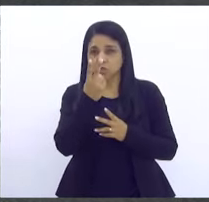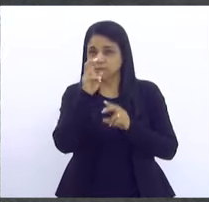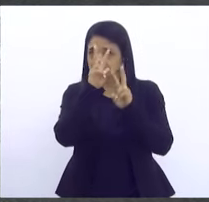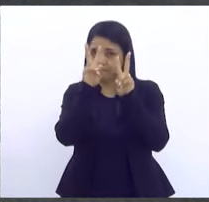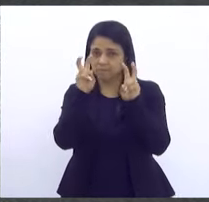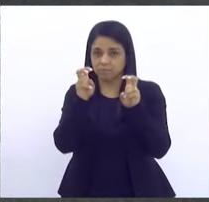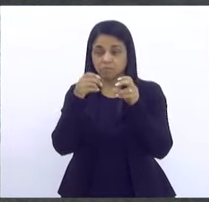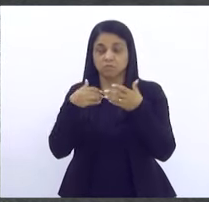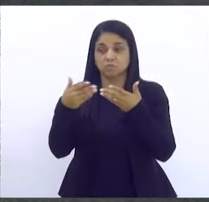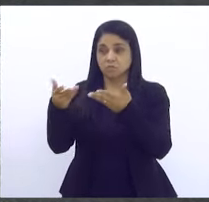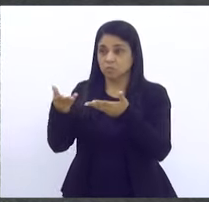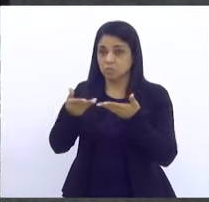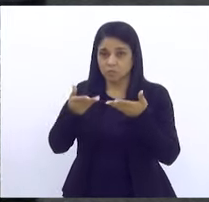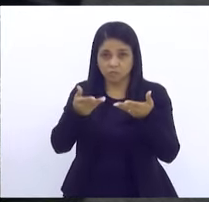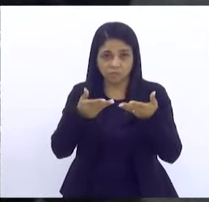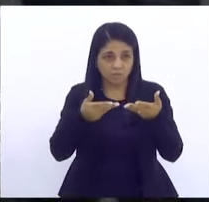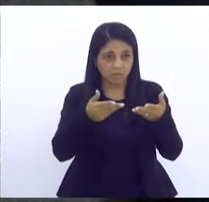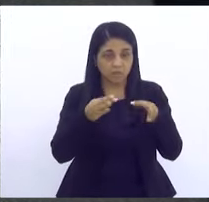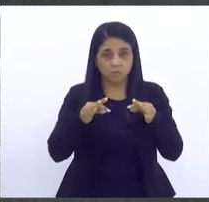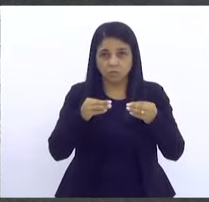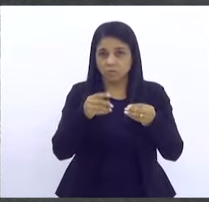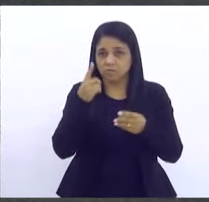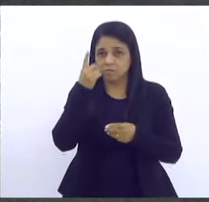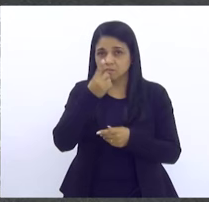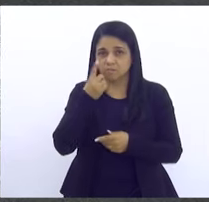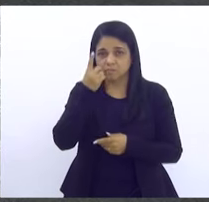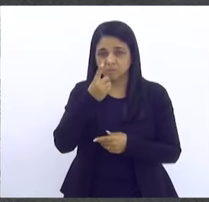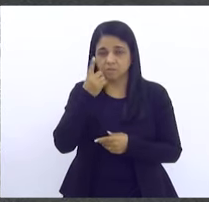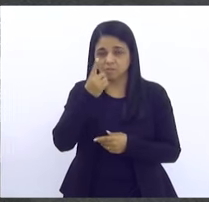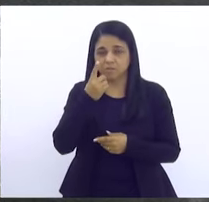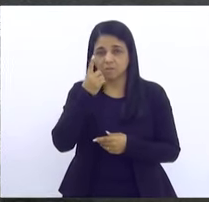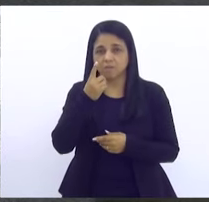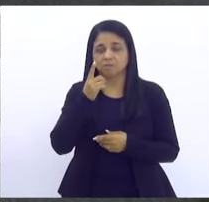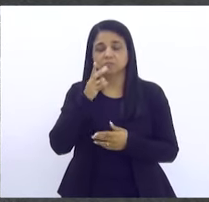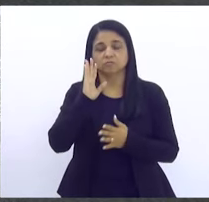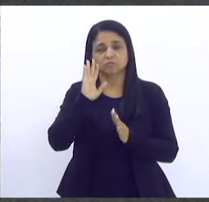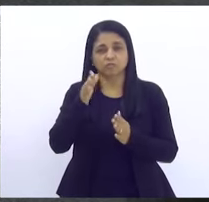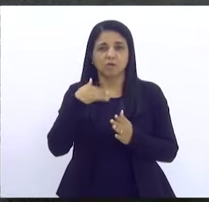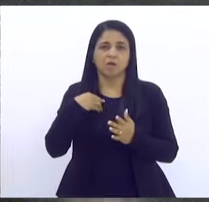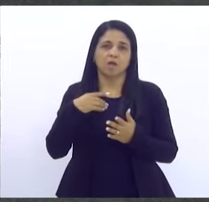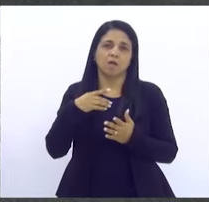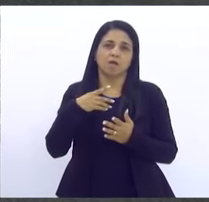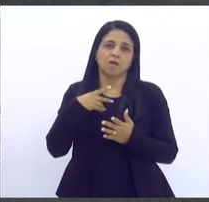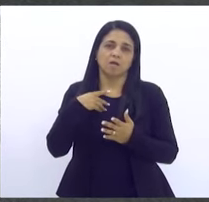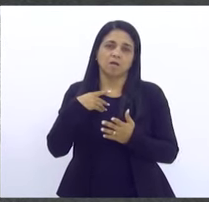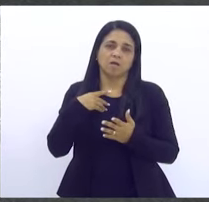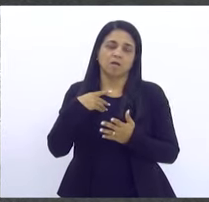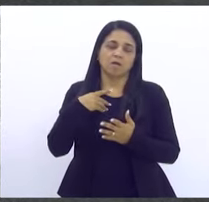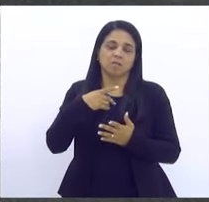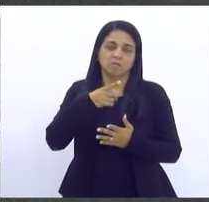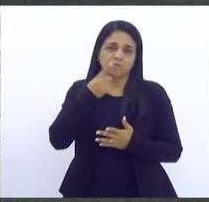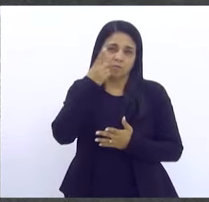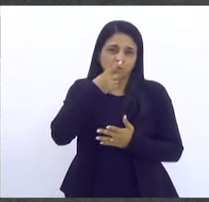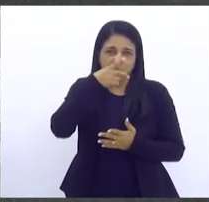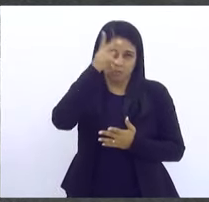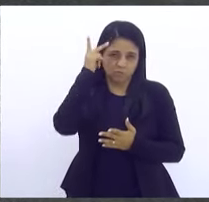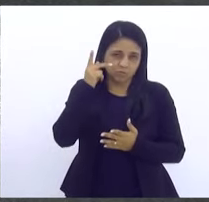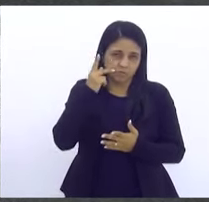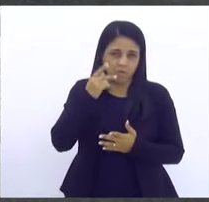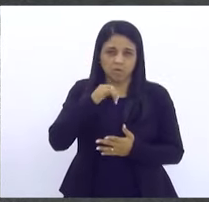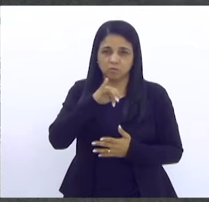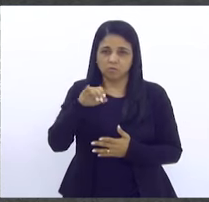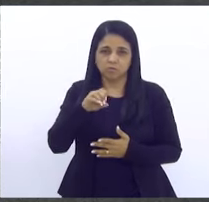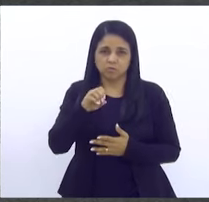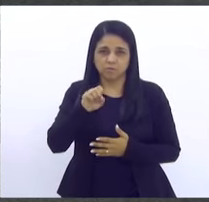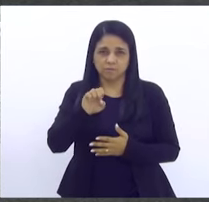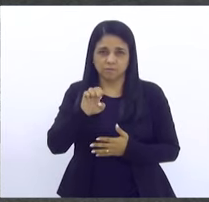primeiro é convidar todos os deputados e deputadas, já deputados que confirmaram, deputado Luiz Paulo, deputado Josemar,